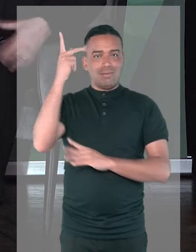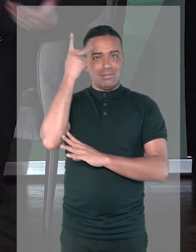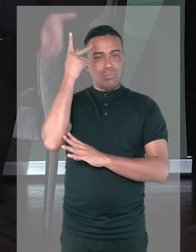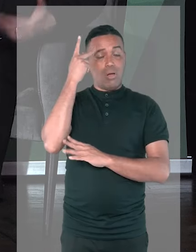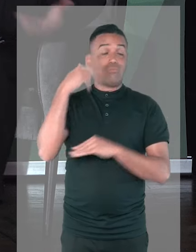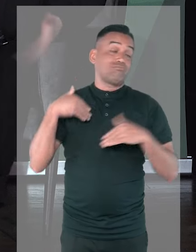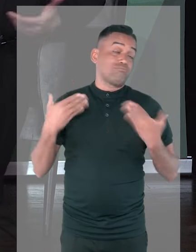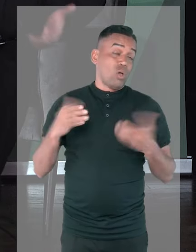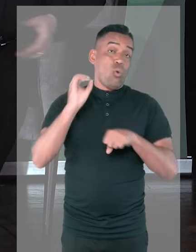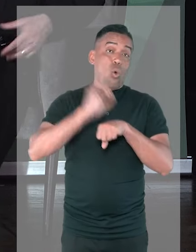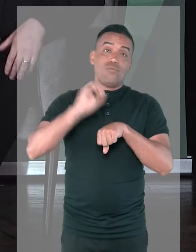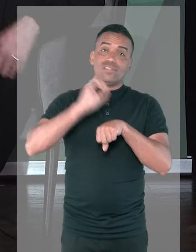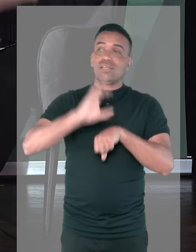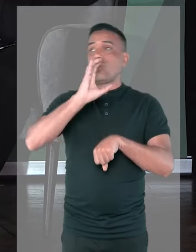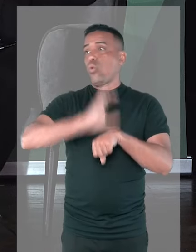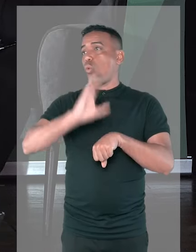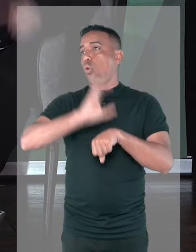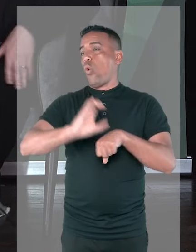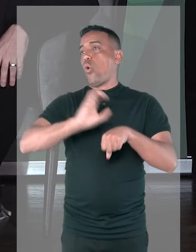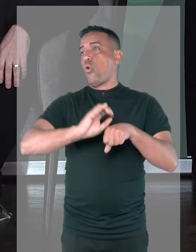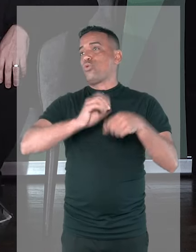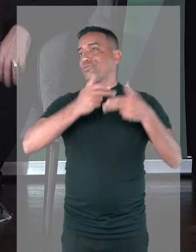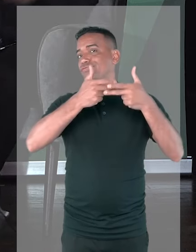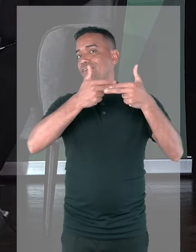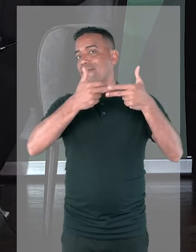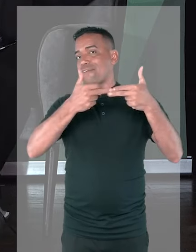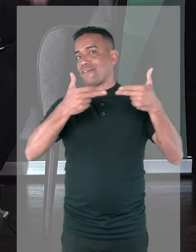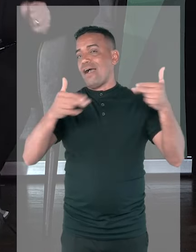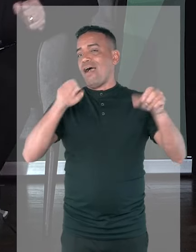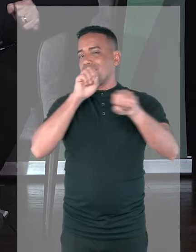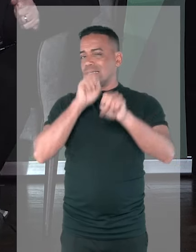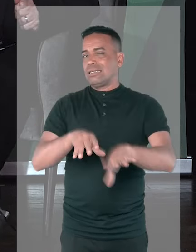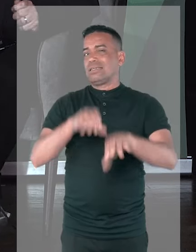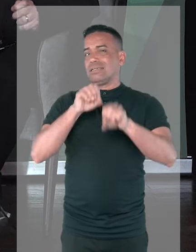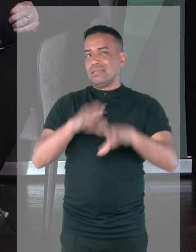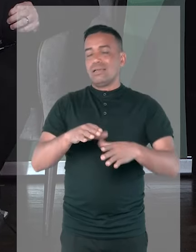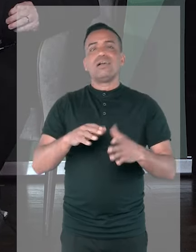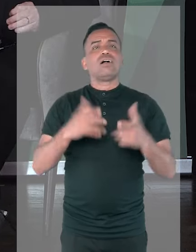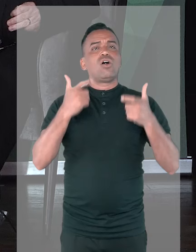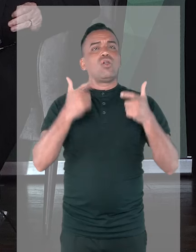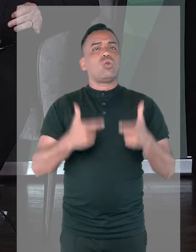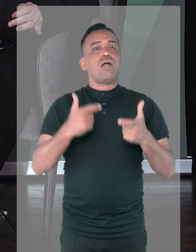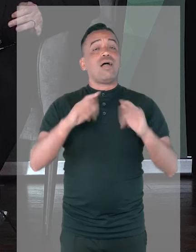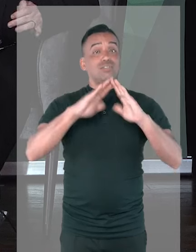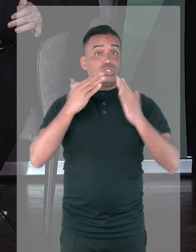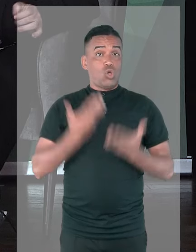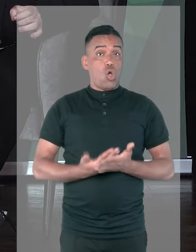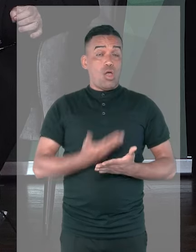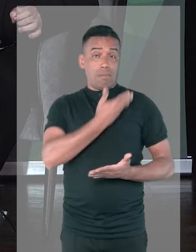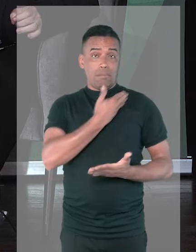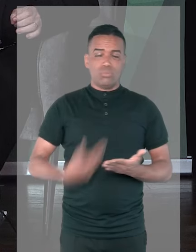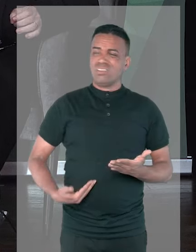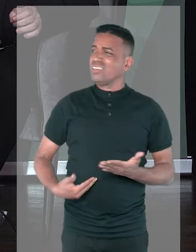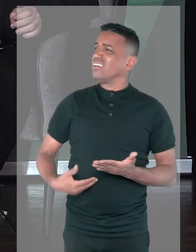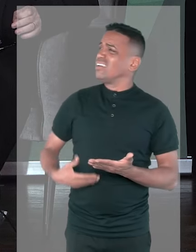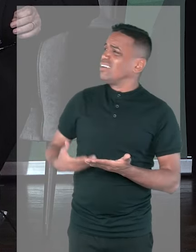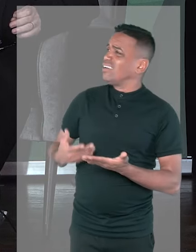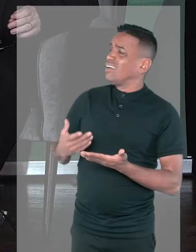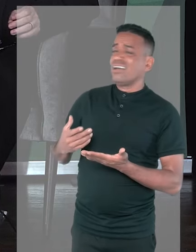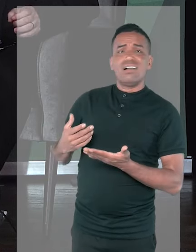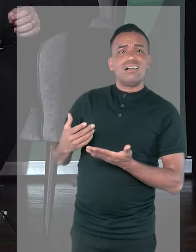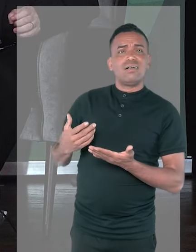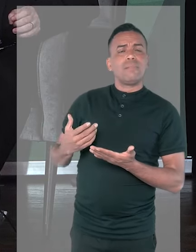seja, as oficinas vão acontecendo, tem muitíssimas que eu dei no Porto Iracema, que é uma escola fala mais pública do de escrever e reescrever, é interesse